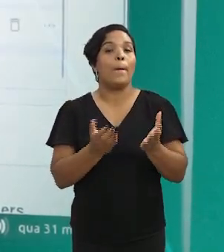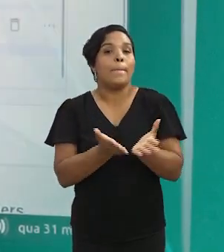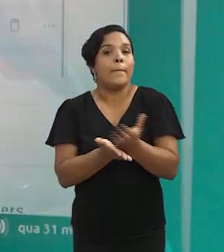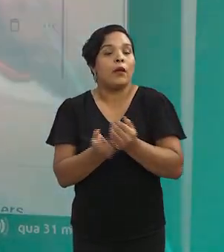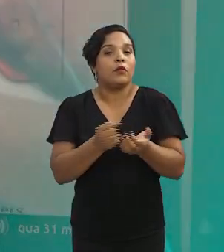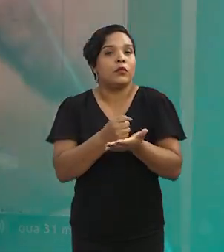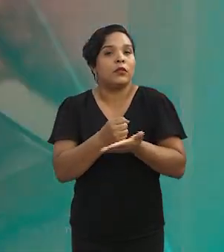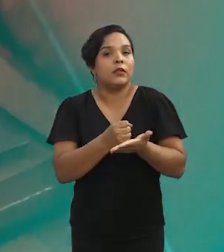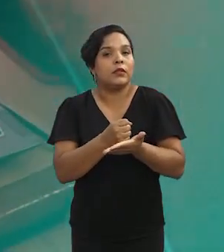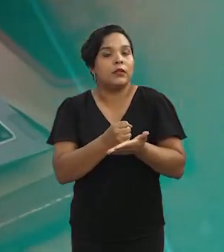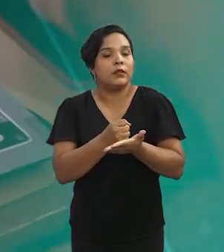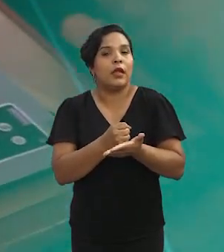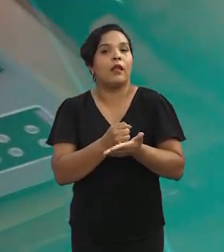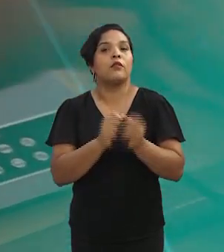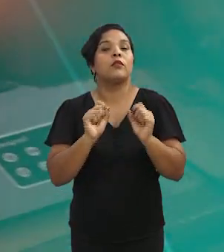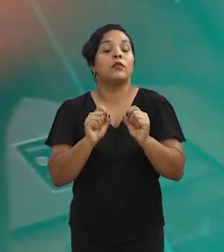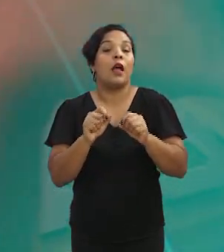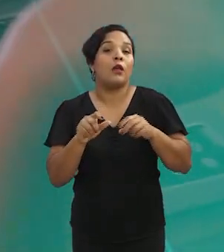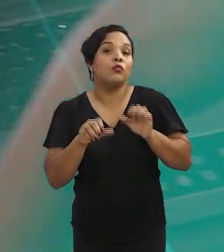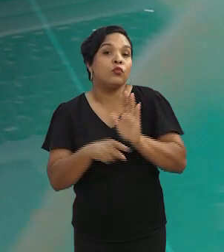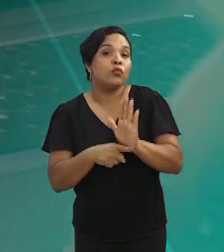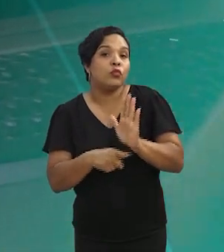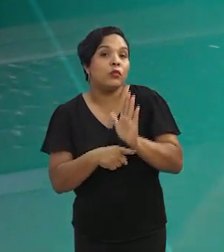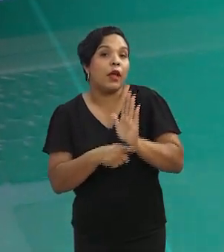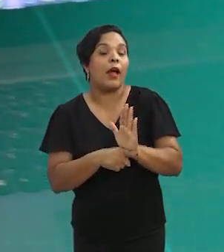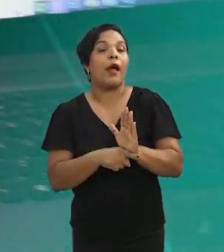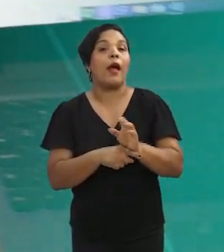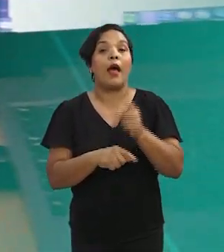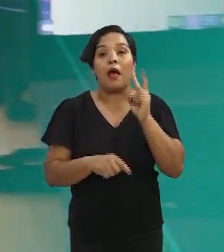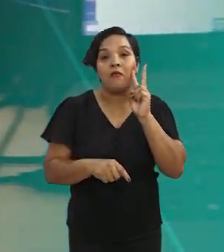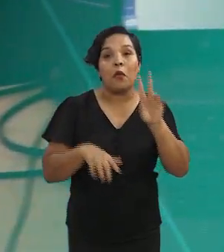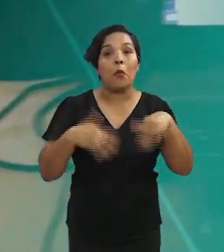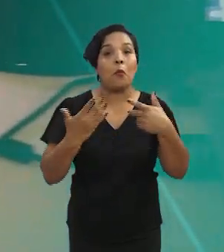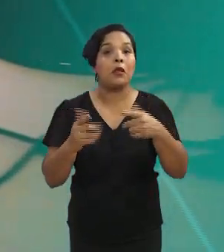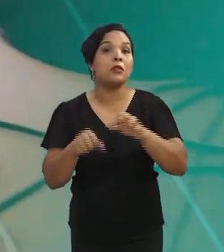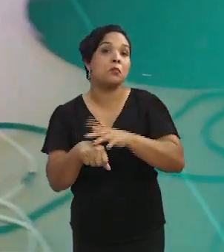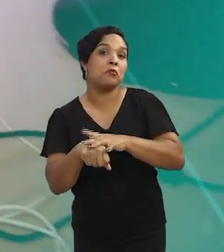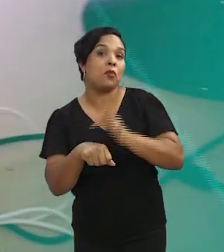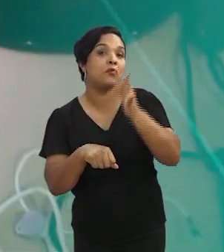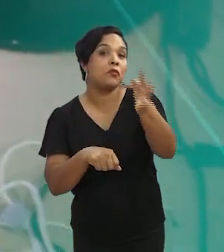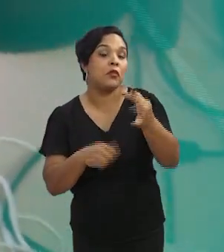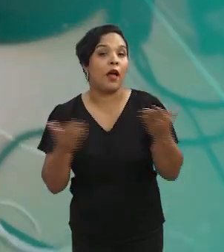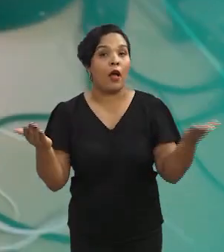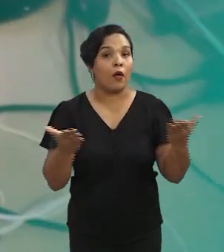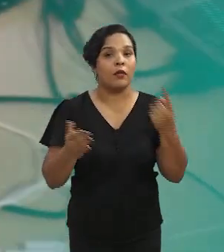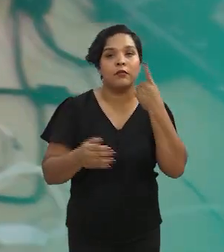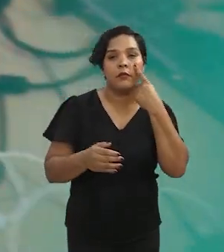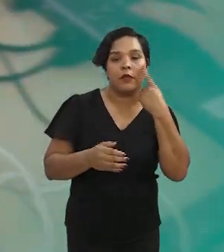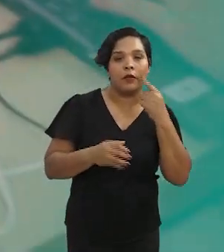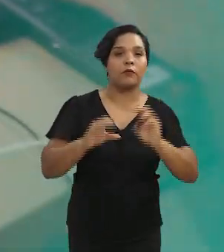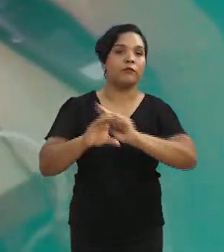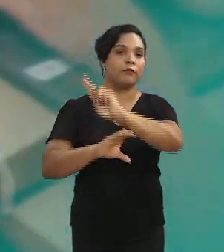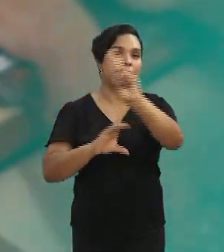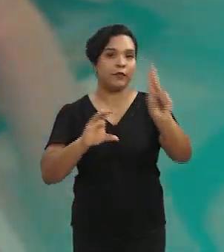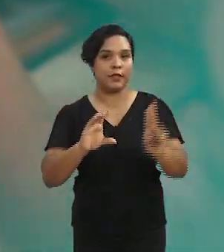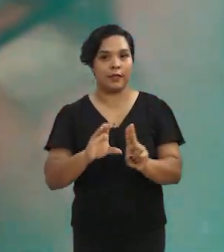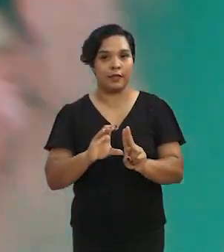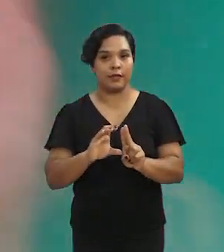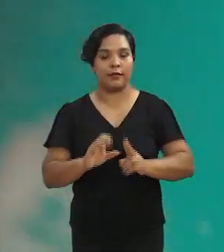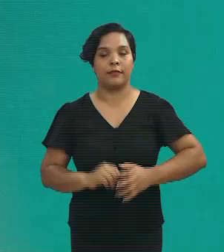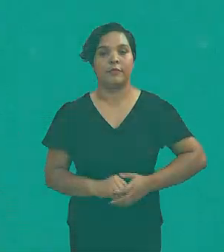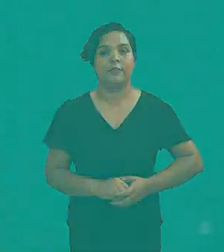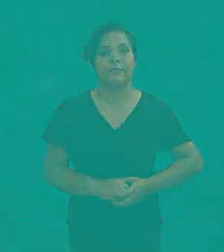de dados de moléculas que ajudarão pesquisadores a identificar doenças. Tudo isso você confere a partir de agora no